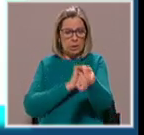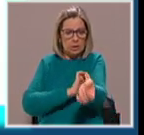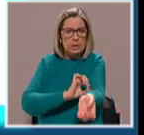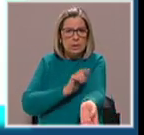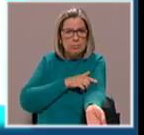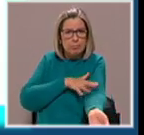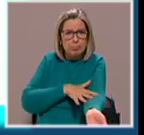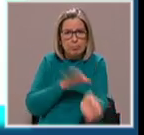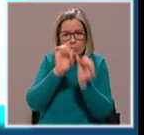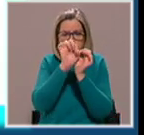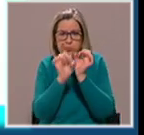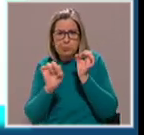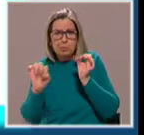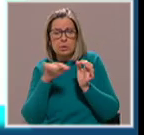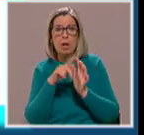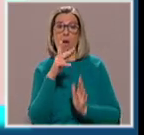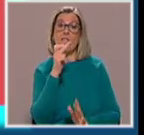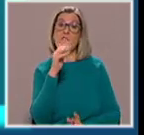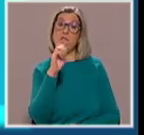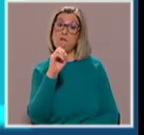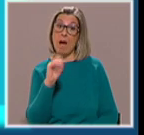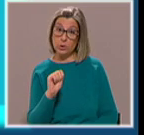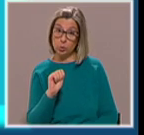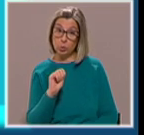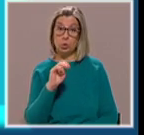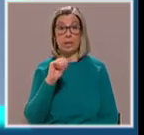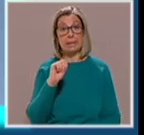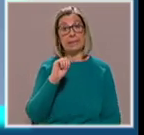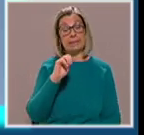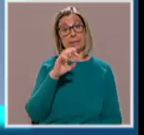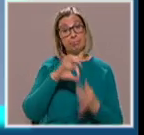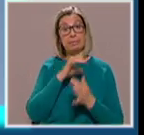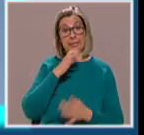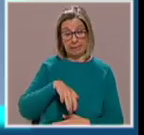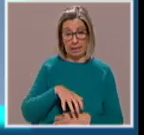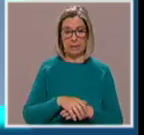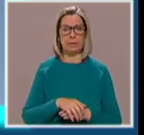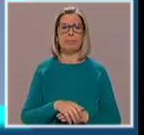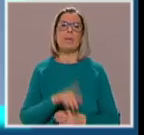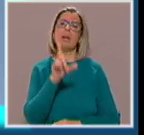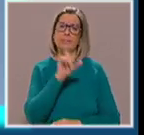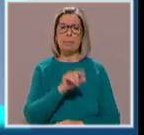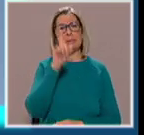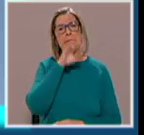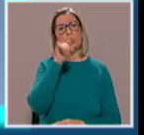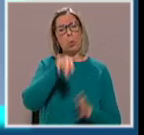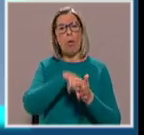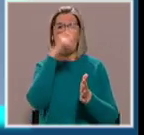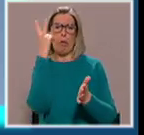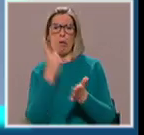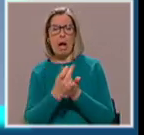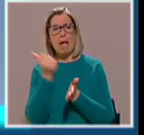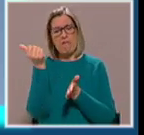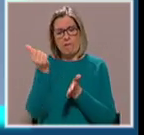denominadas vasos sanguíneos. Quando, por exemplo, cais e fazes uma ferida,